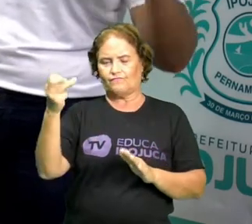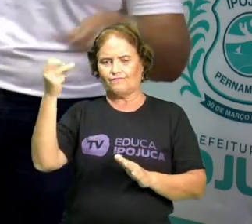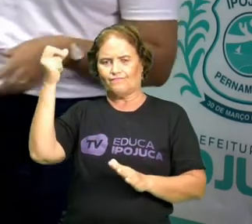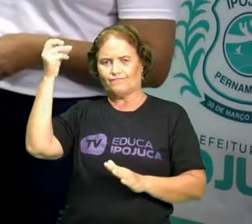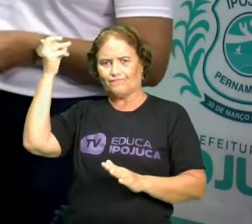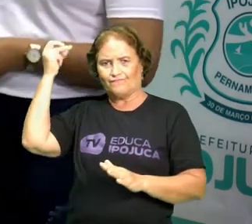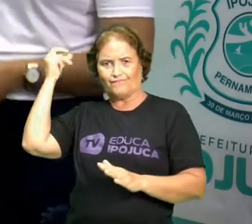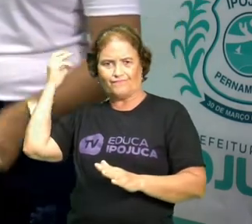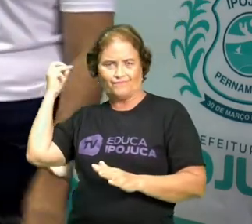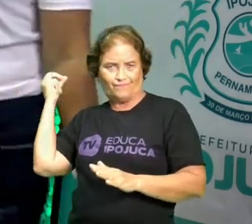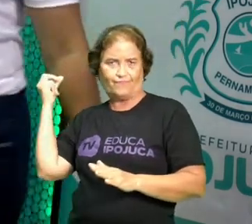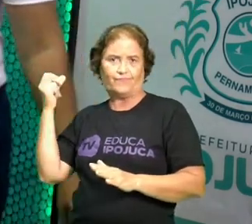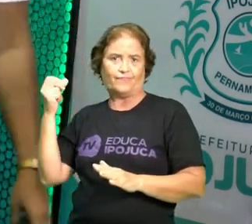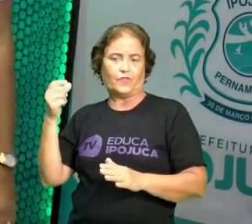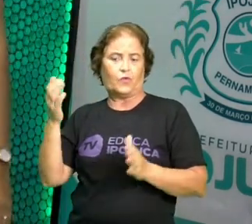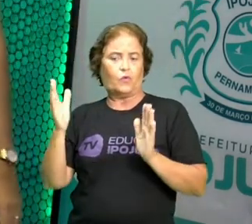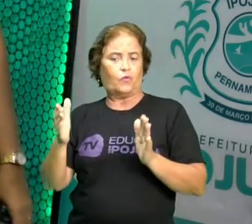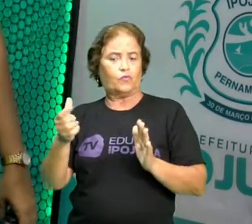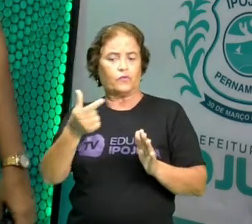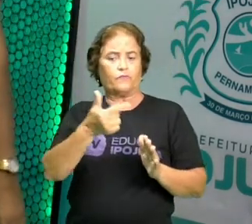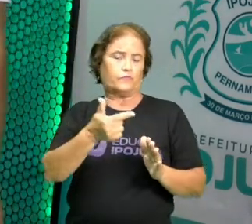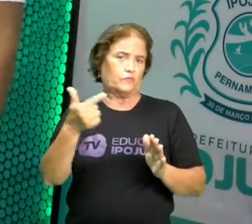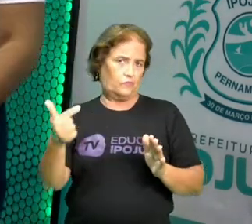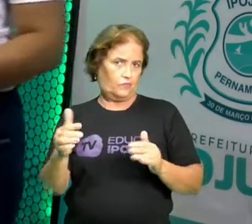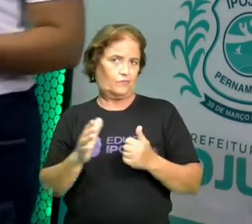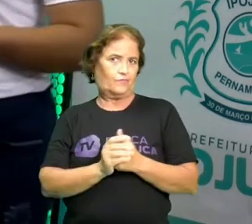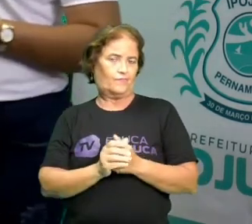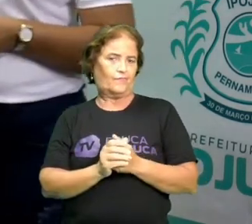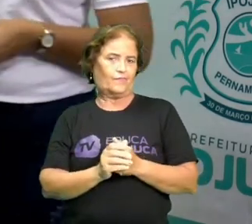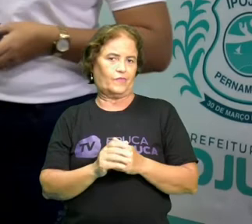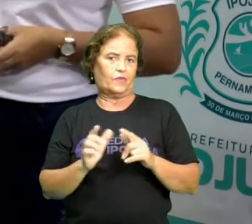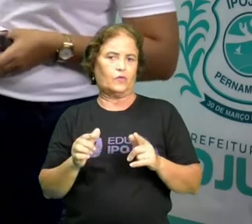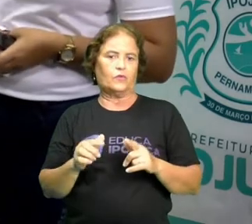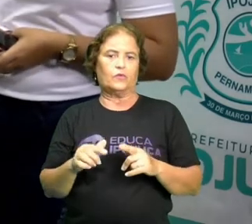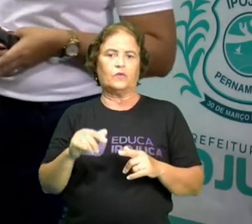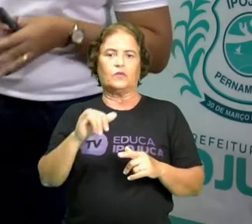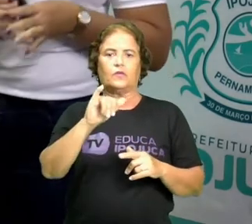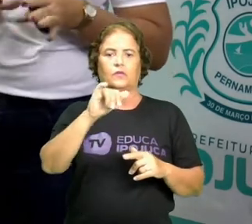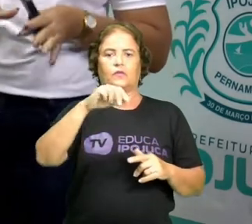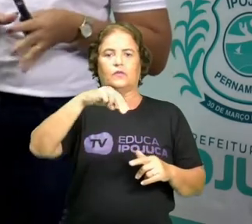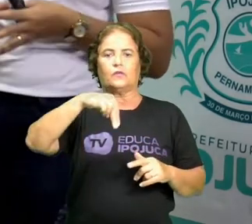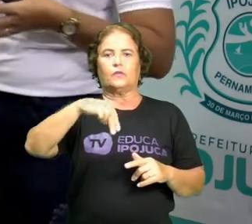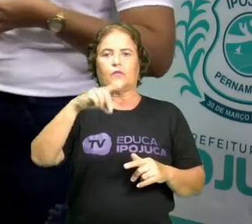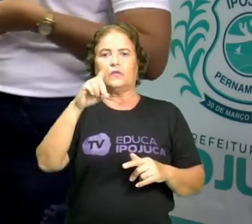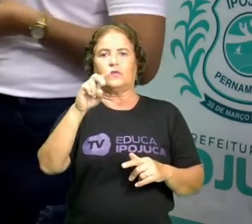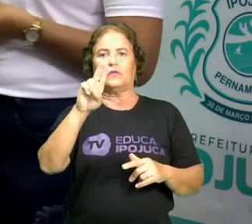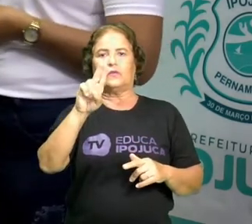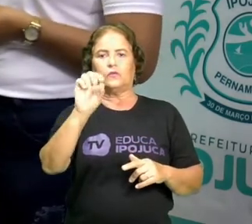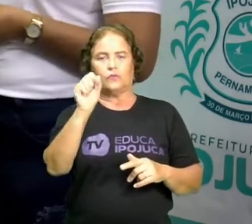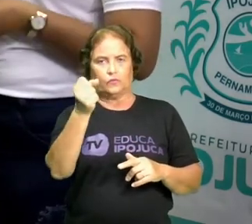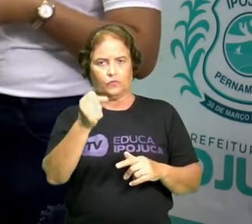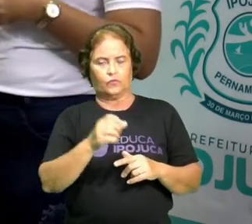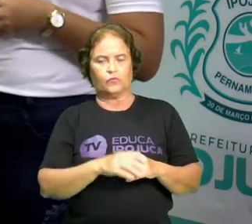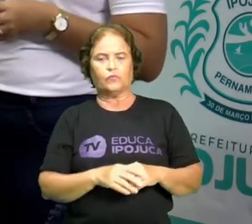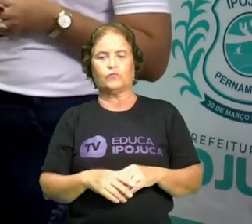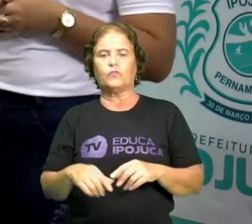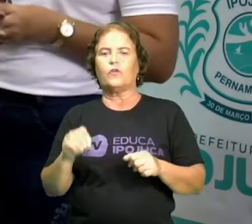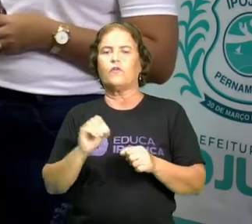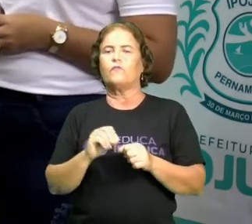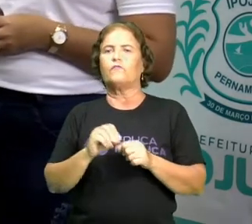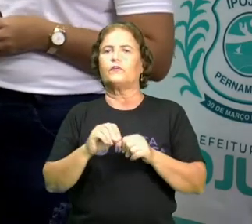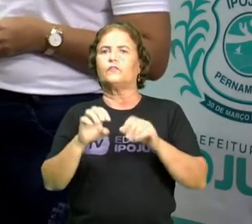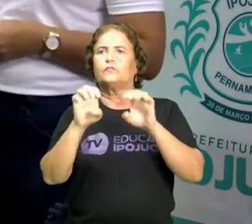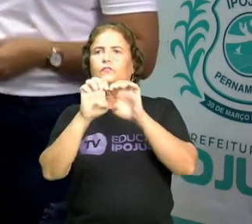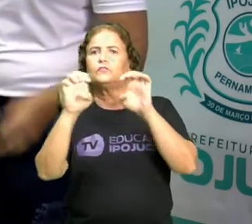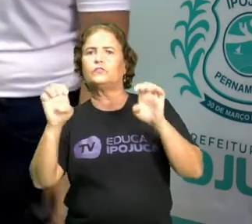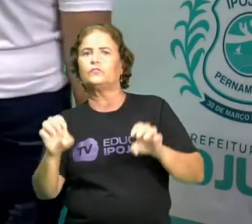no século 22, né? Os hindus criaram um sistema 10 símbolos com a inversão de